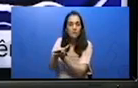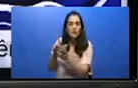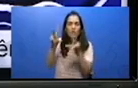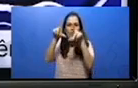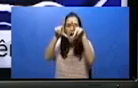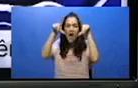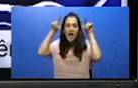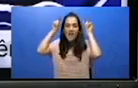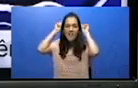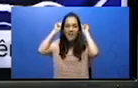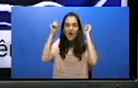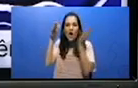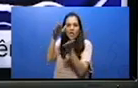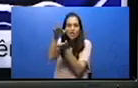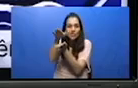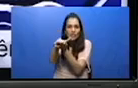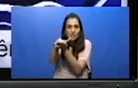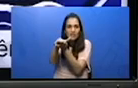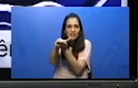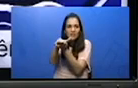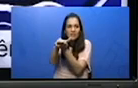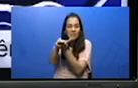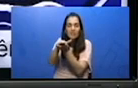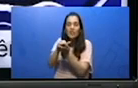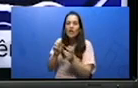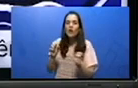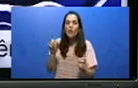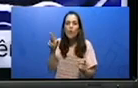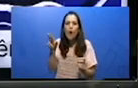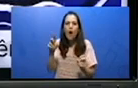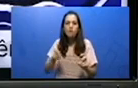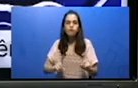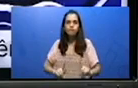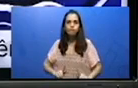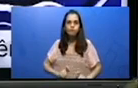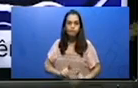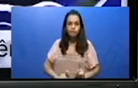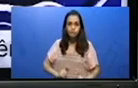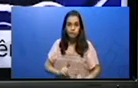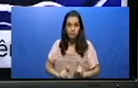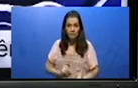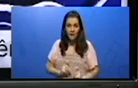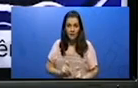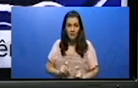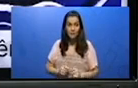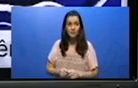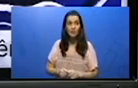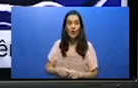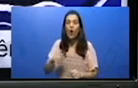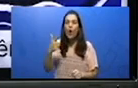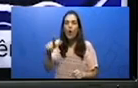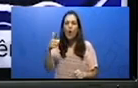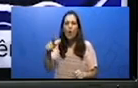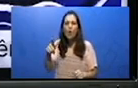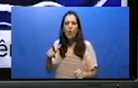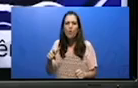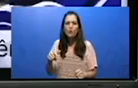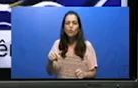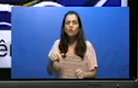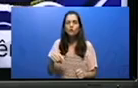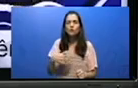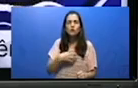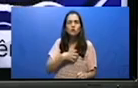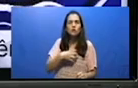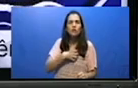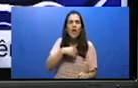significa achatado, e euminto, que significa verme. Coloquei 2 exemplos aqui, uma outra espécie de planária, e